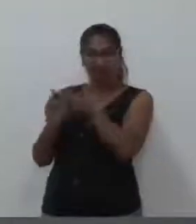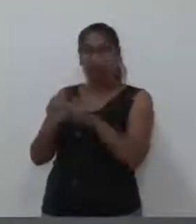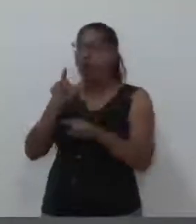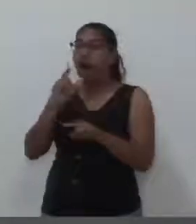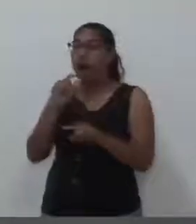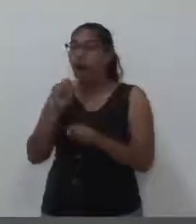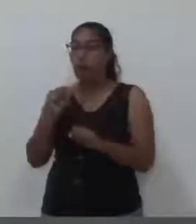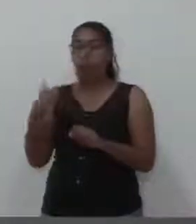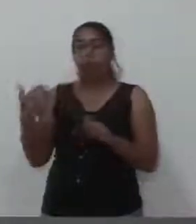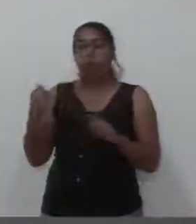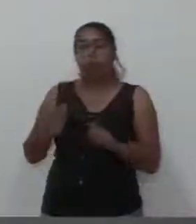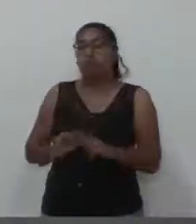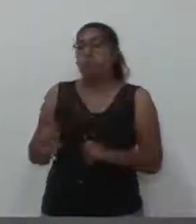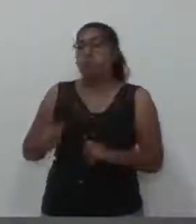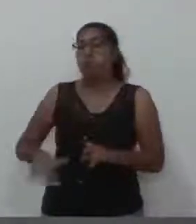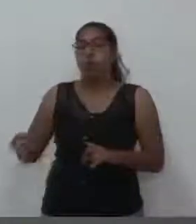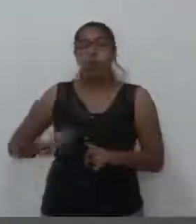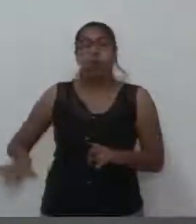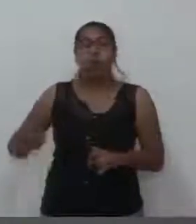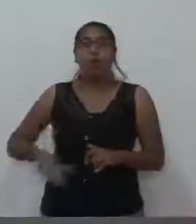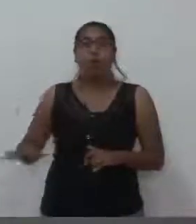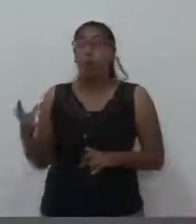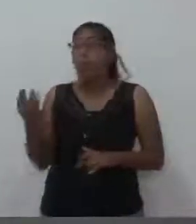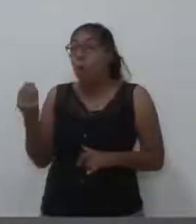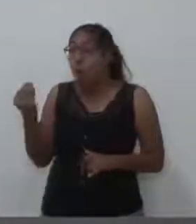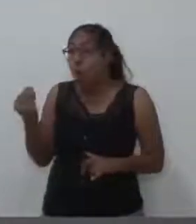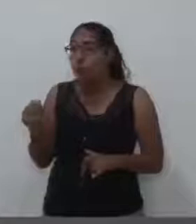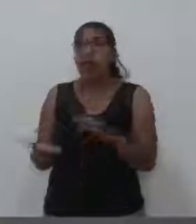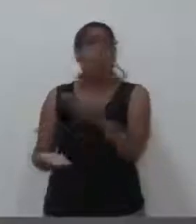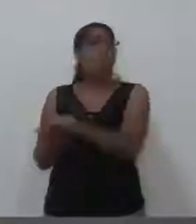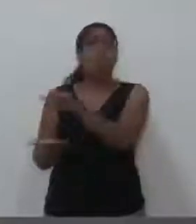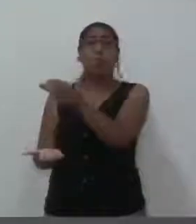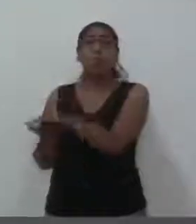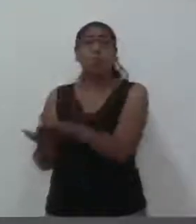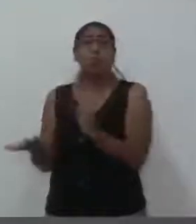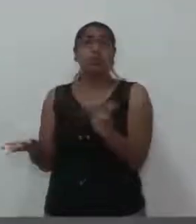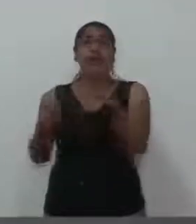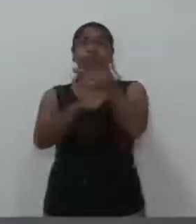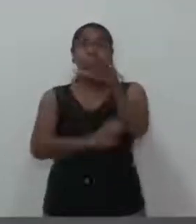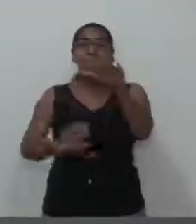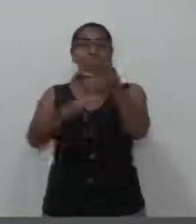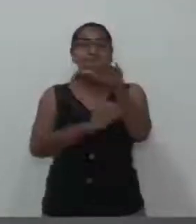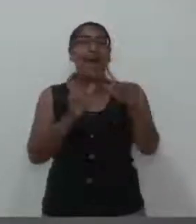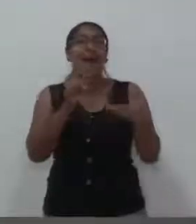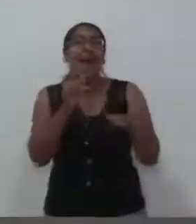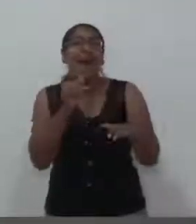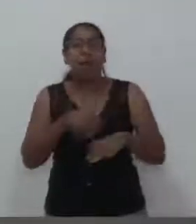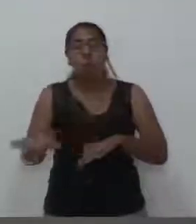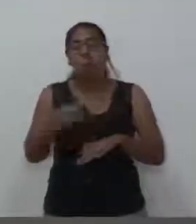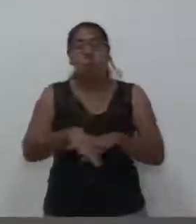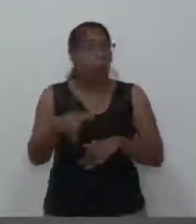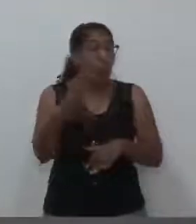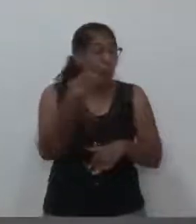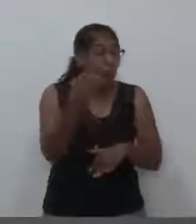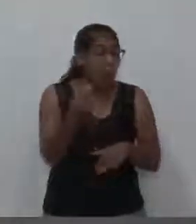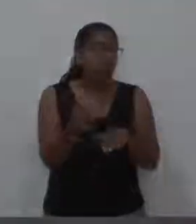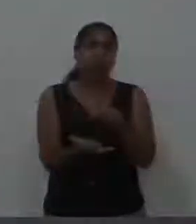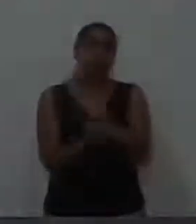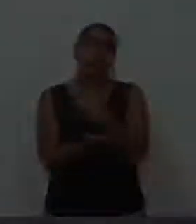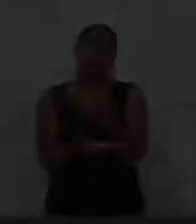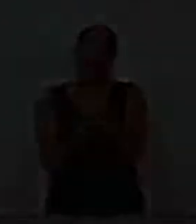meses aí, quem foi multado? Tem alguma empresa multada? Tem alguém que gastou demais? Então, continua essa história na semana que vem.